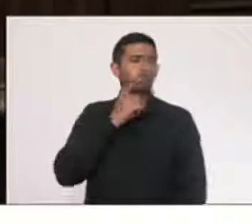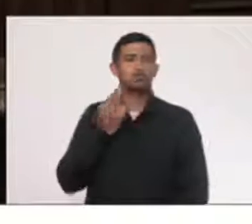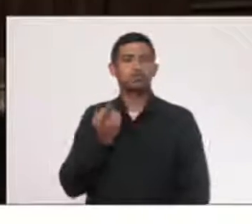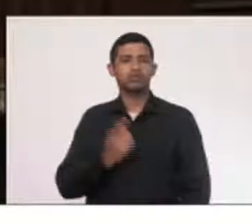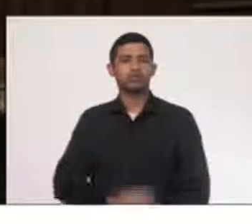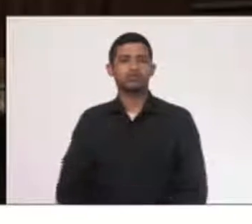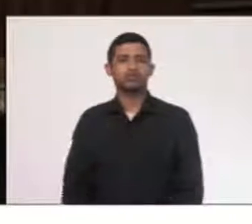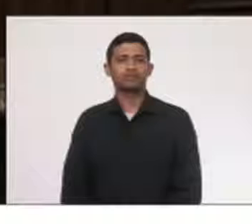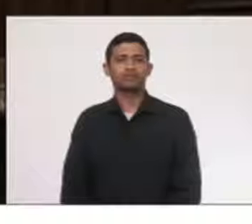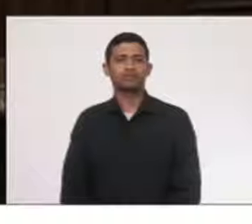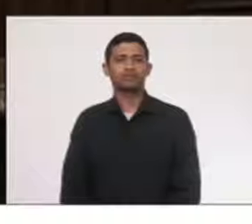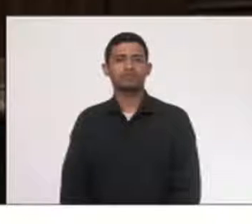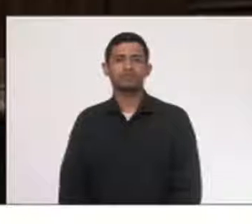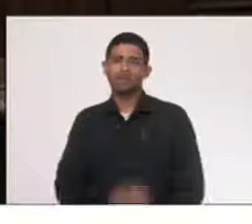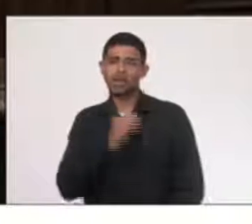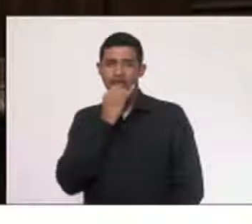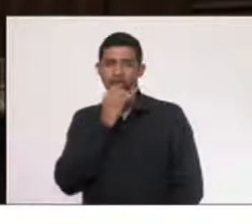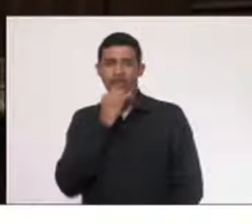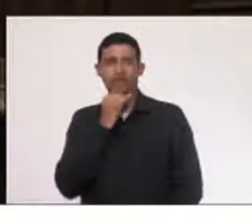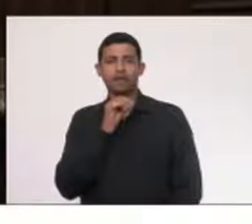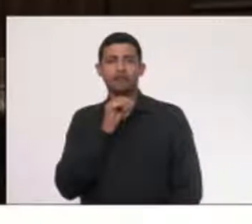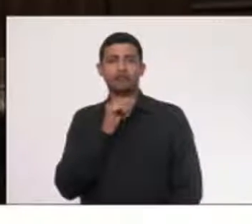exemplo, o jovem